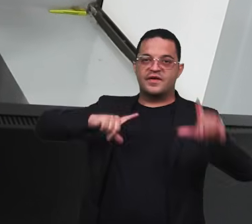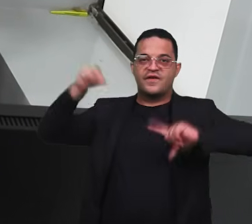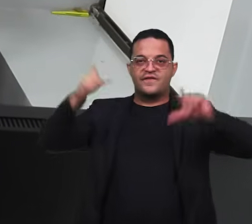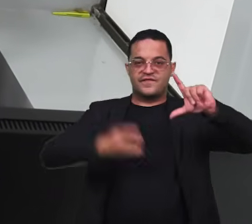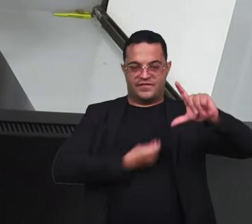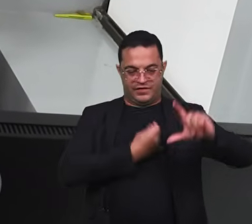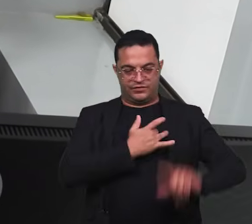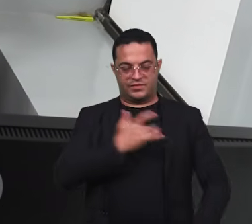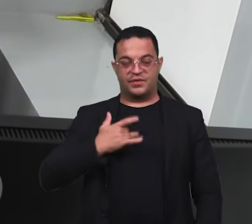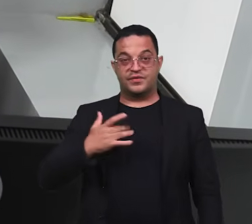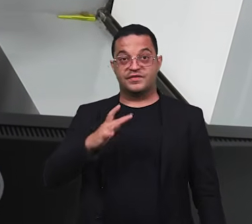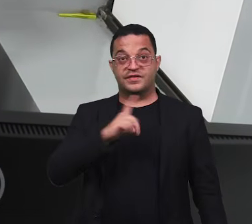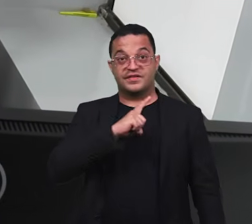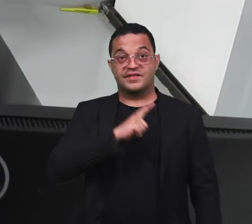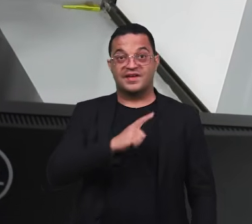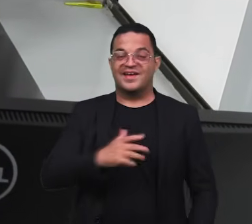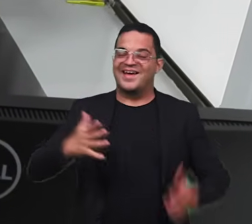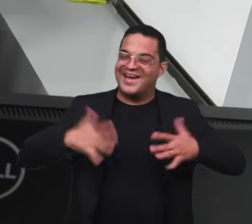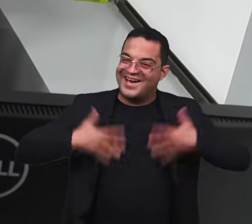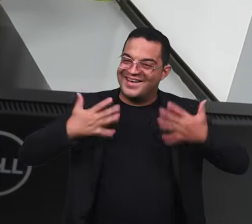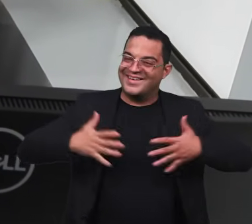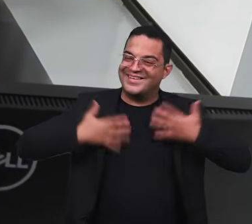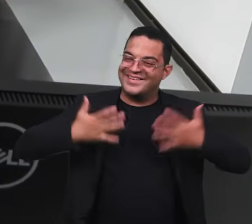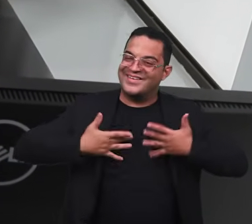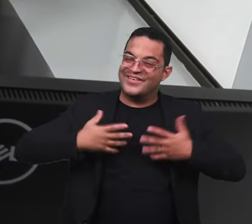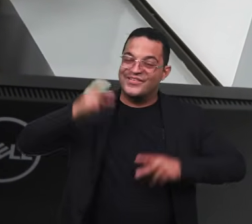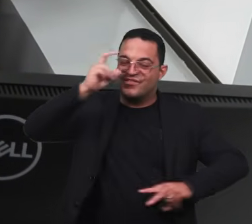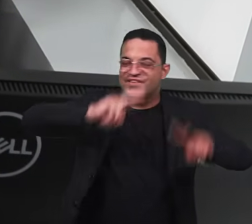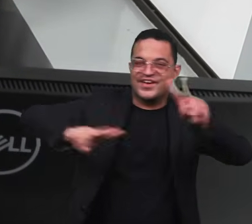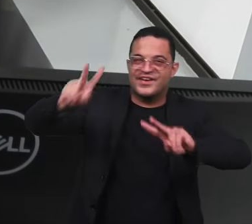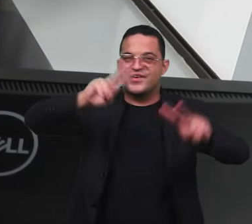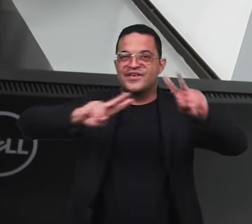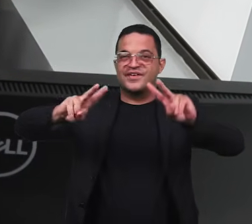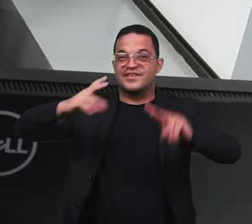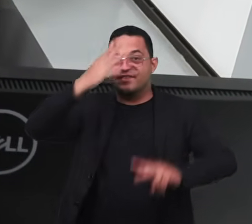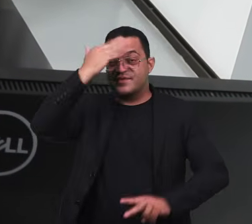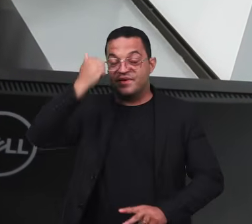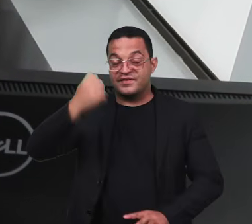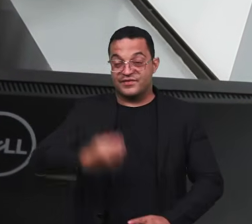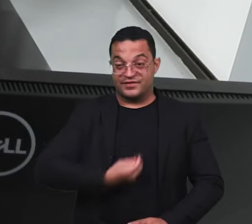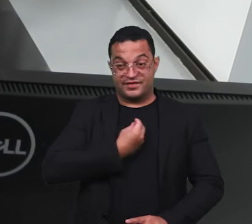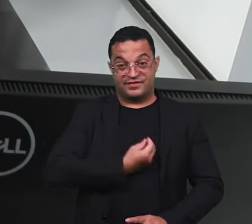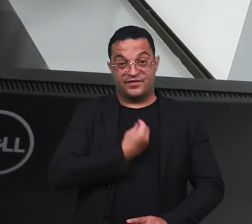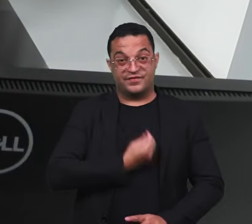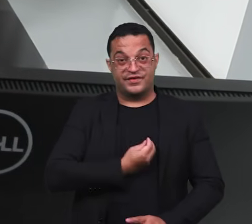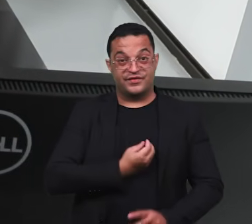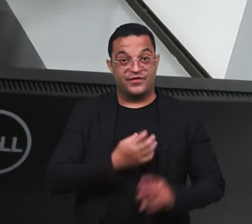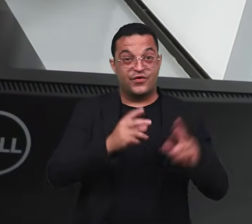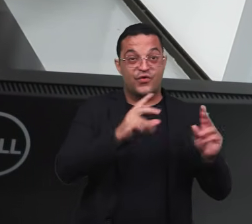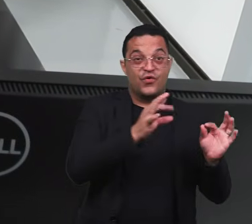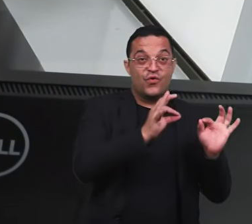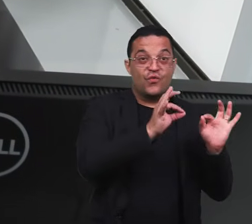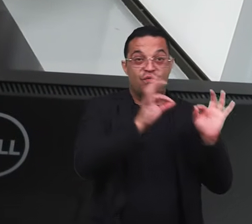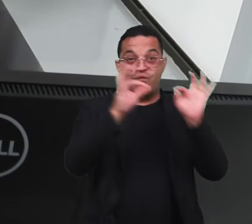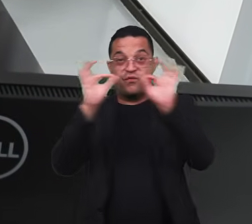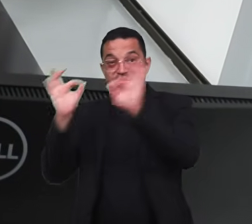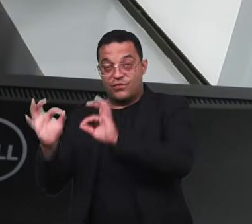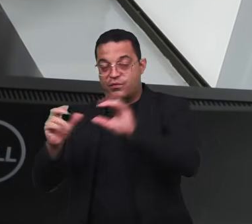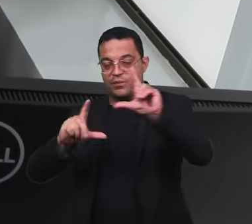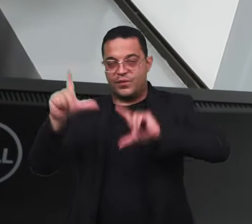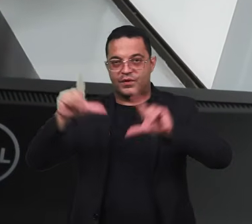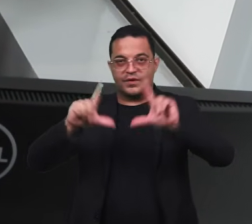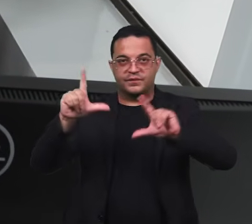muita alegria. E é muito bom rever os irmãos, saber que os irmãos estão aqui assistindo esse novo momento do